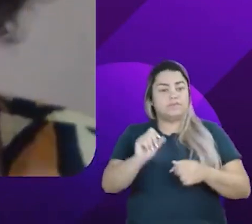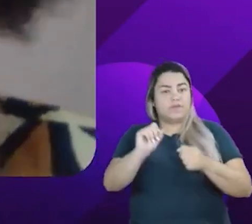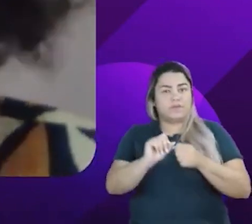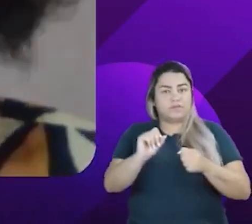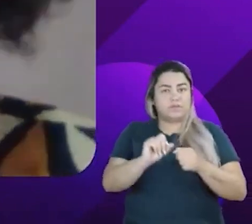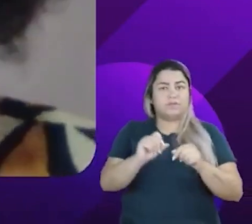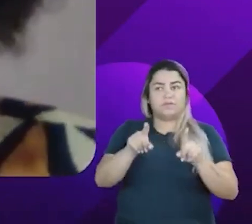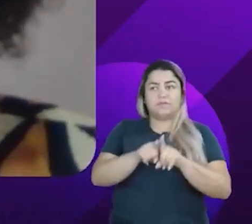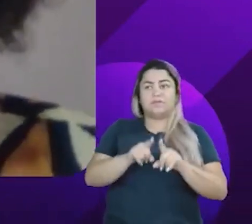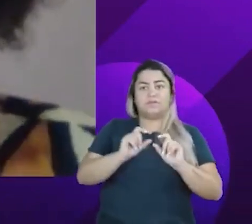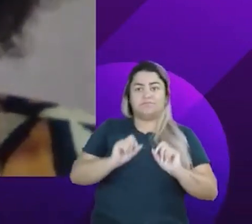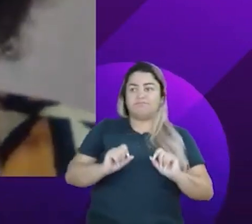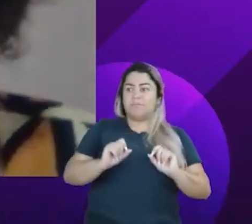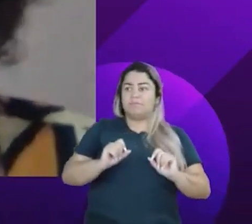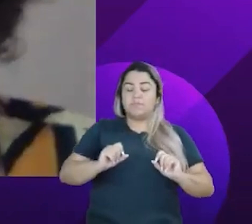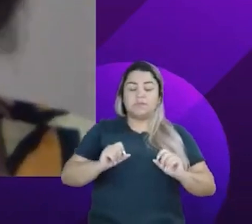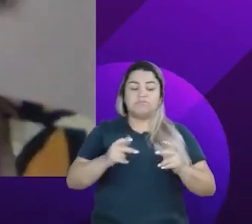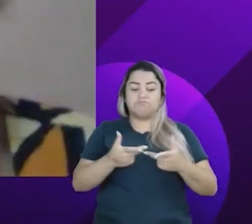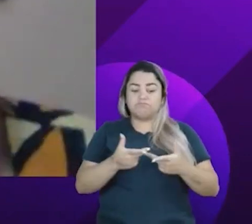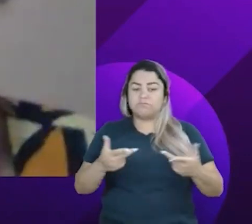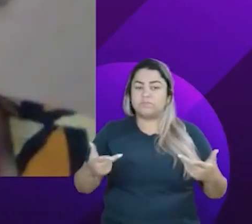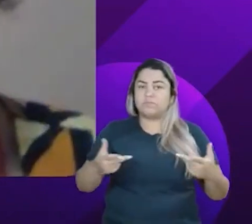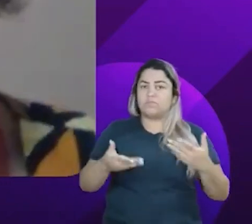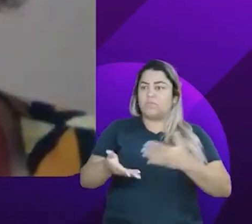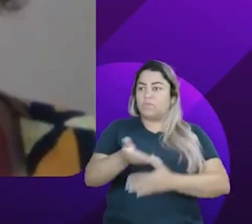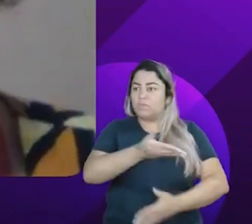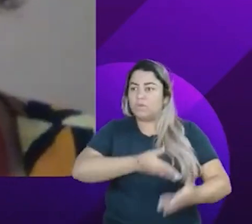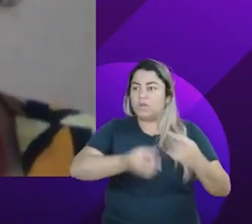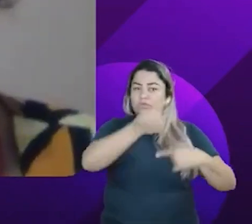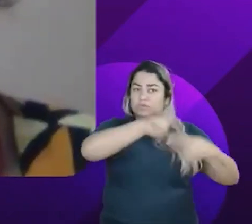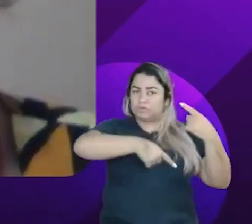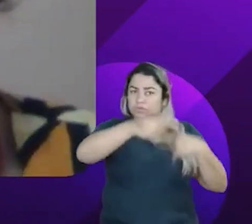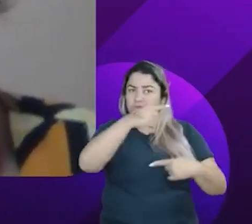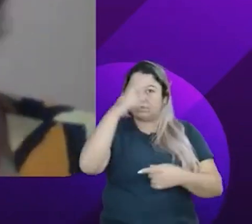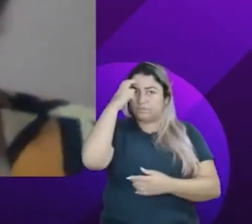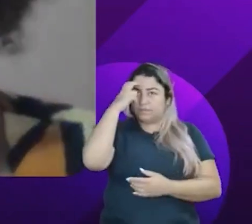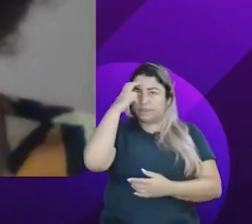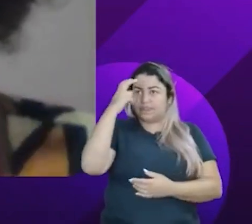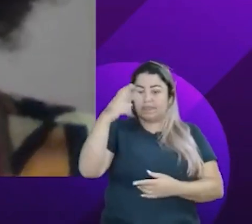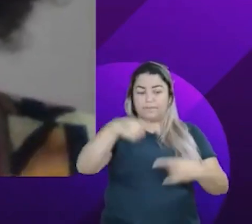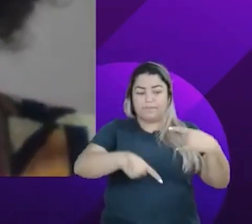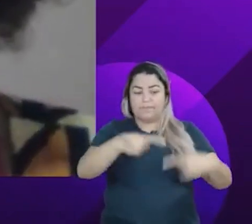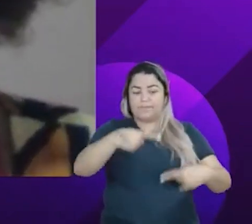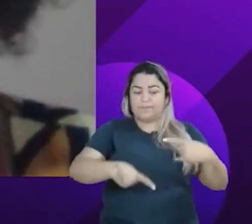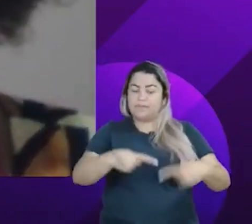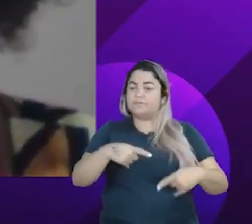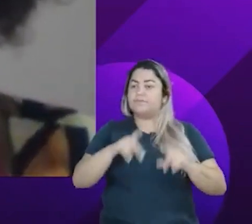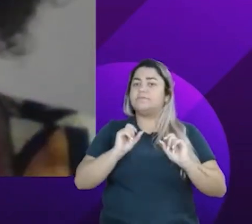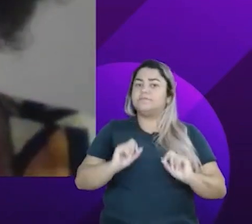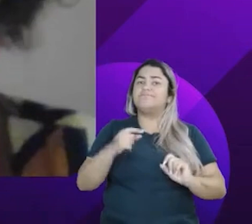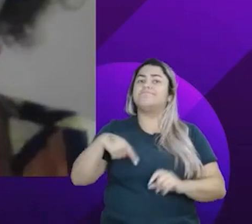fazeres, nessa teia, construindo uma política cultural. E nós, mulheres aí